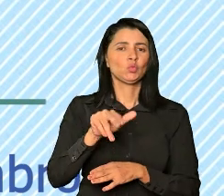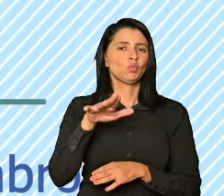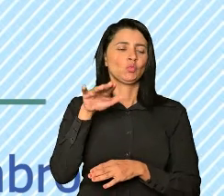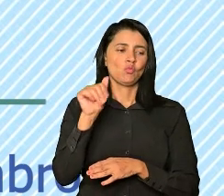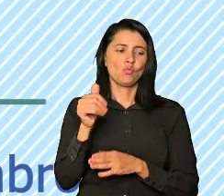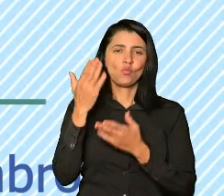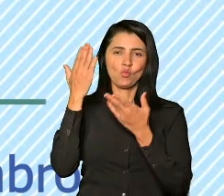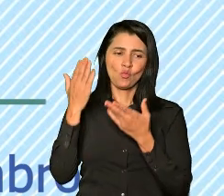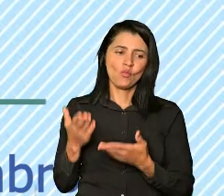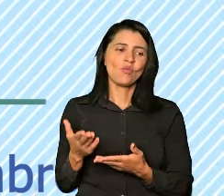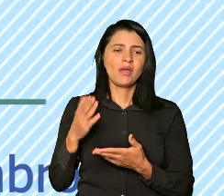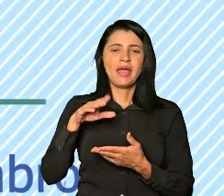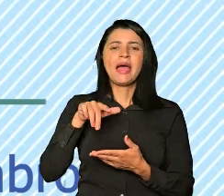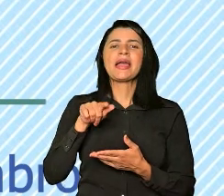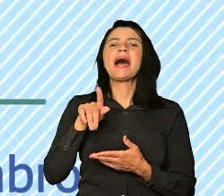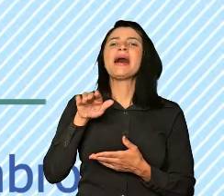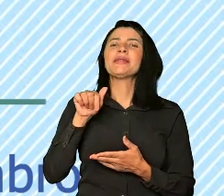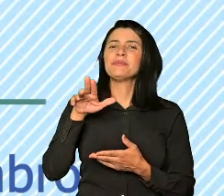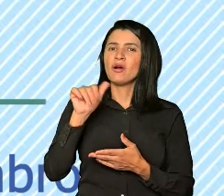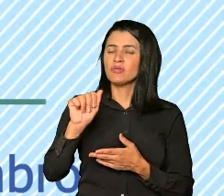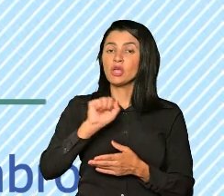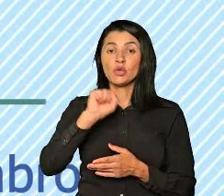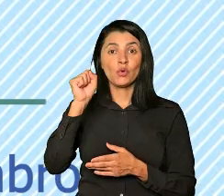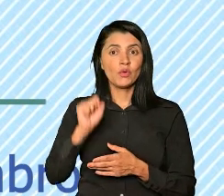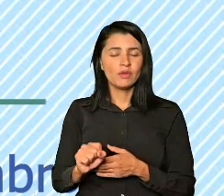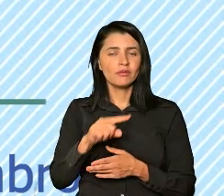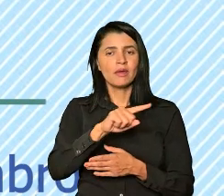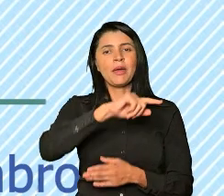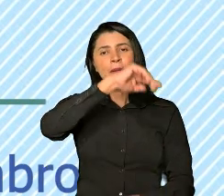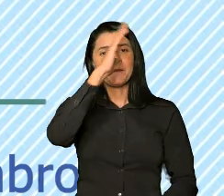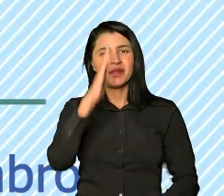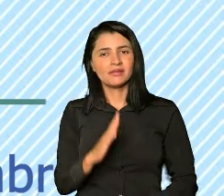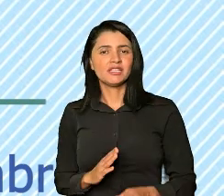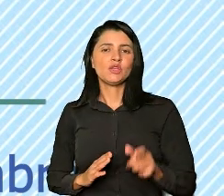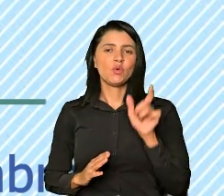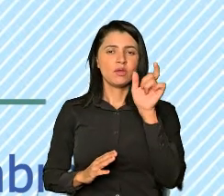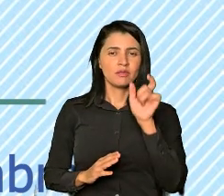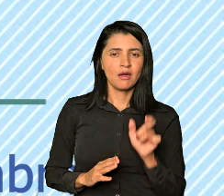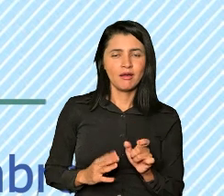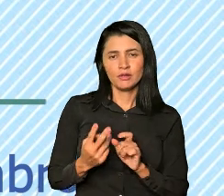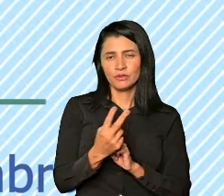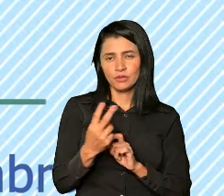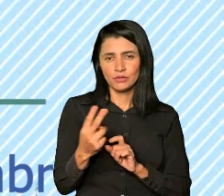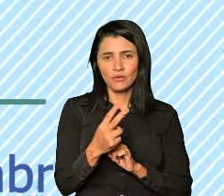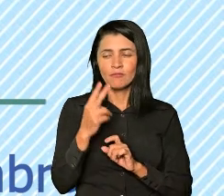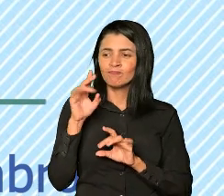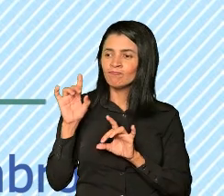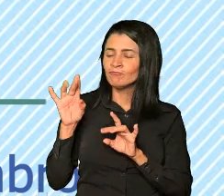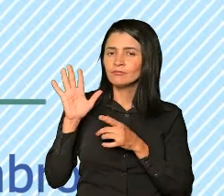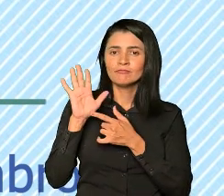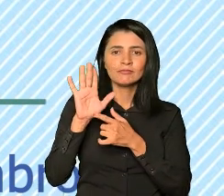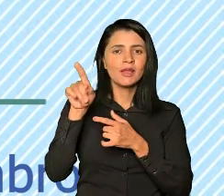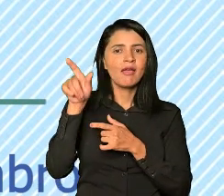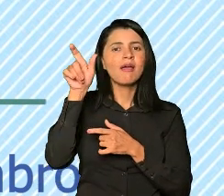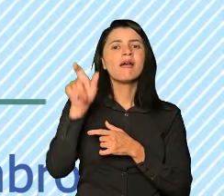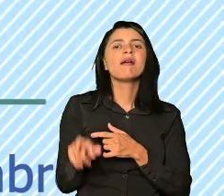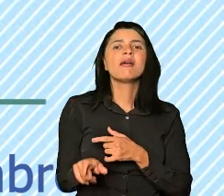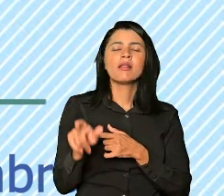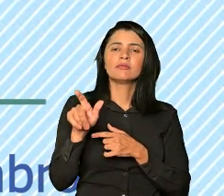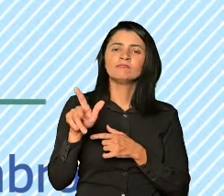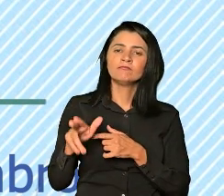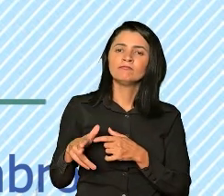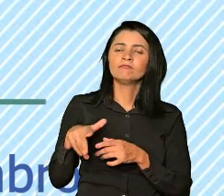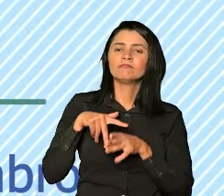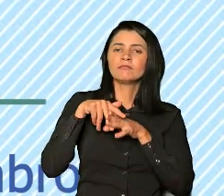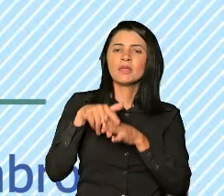é considerada a heroína das duas nações, Brasil e Itália, né? E é interessante o destaque que ela está empunhando